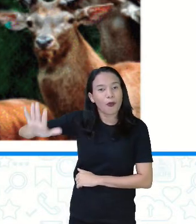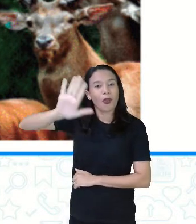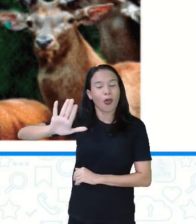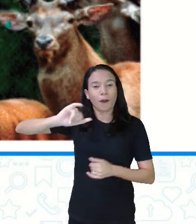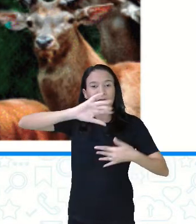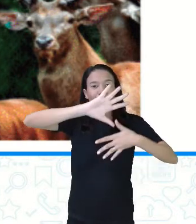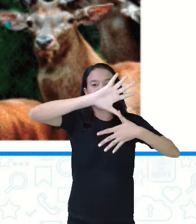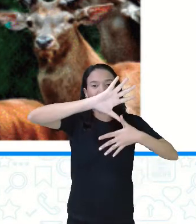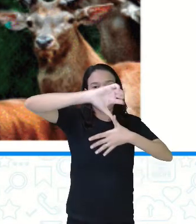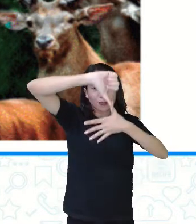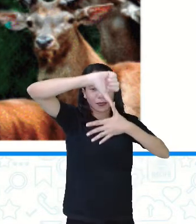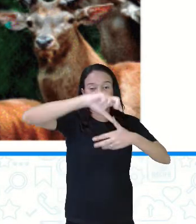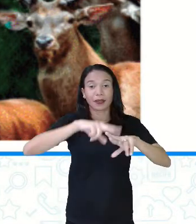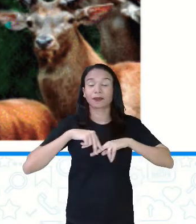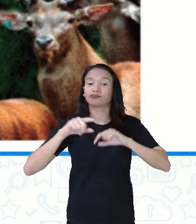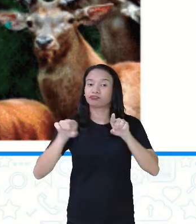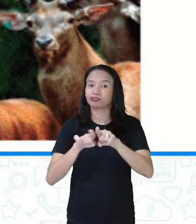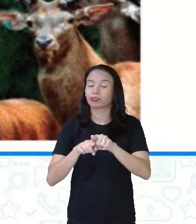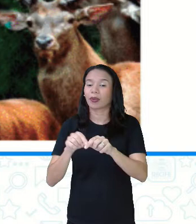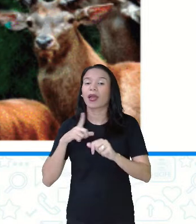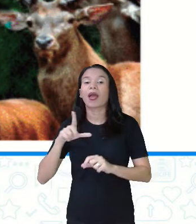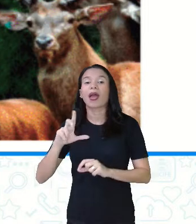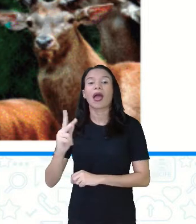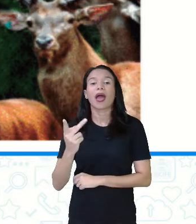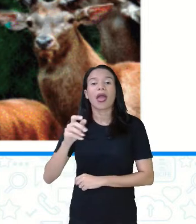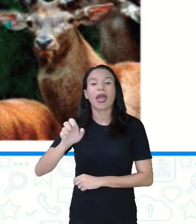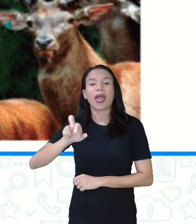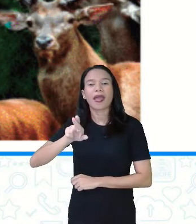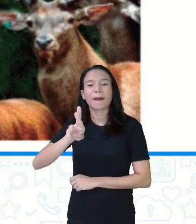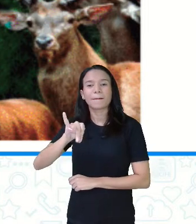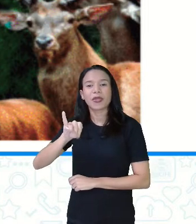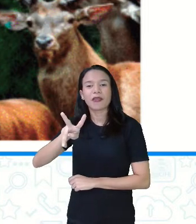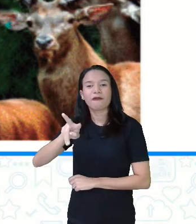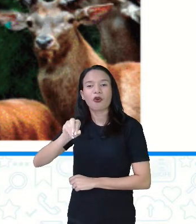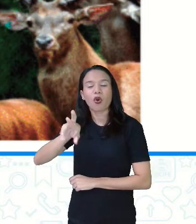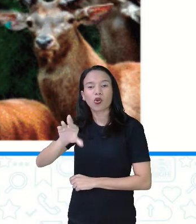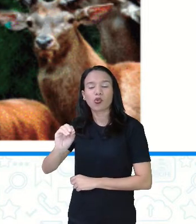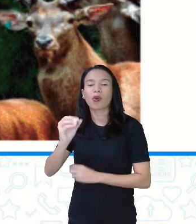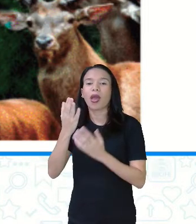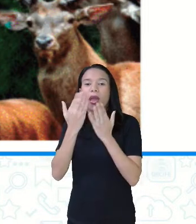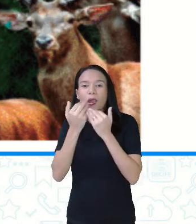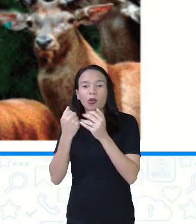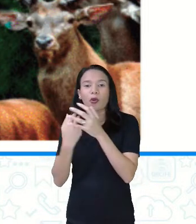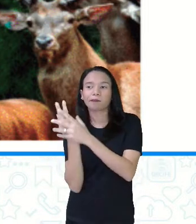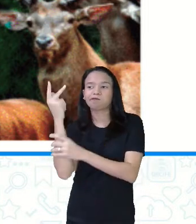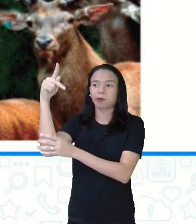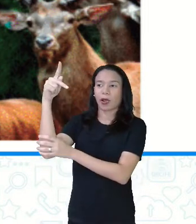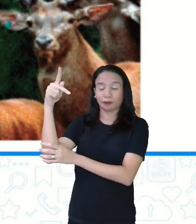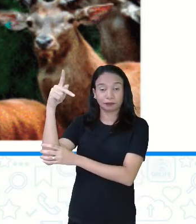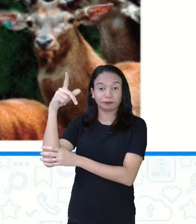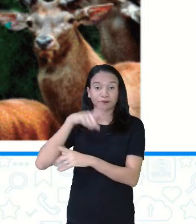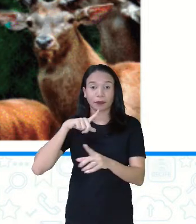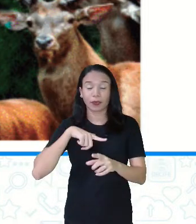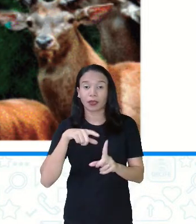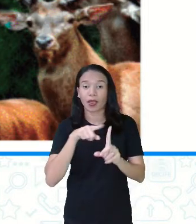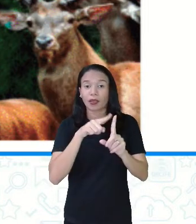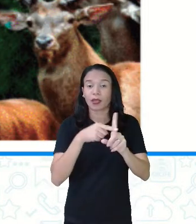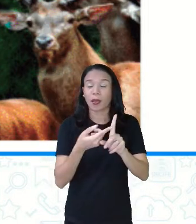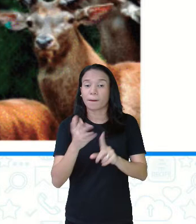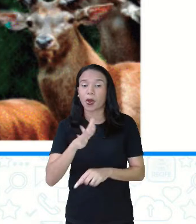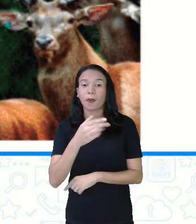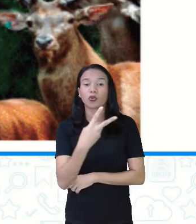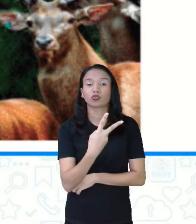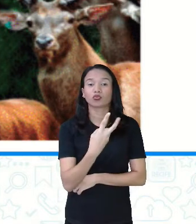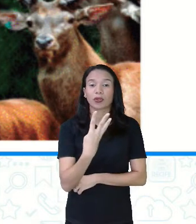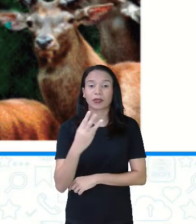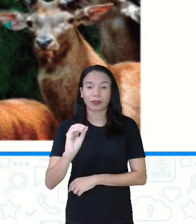Os hábitos alimentares, ele é herbívoro, ou seja, quinto ano, ele se alimenta de plantas, não é? A gestação dura mais ou menos 230